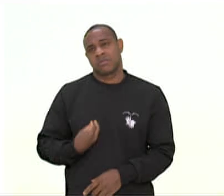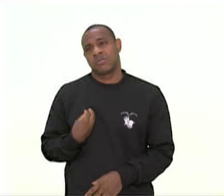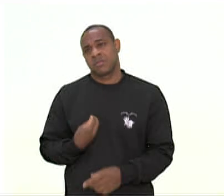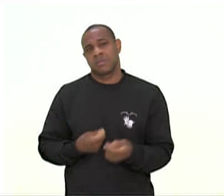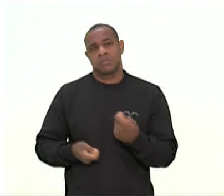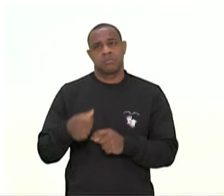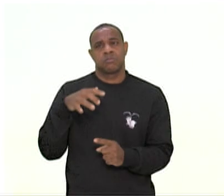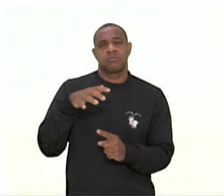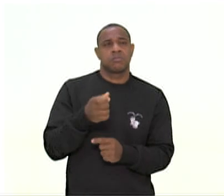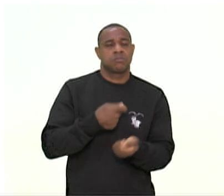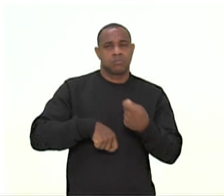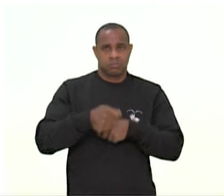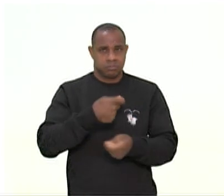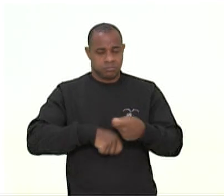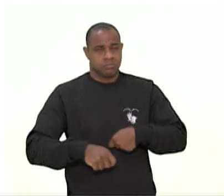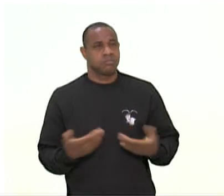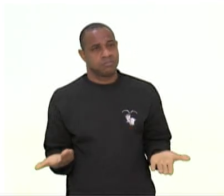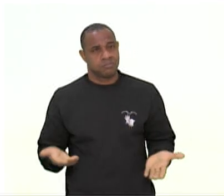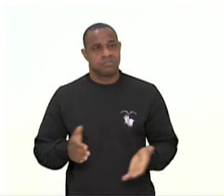Deus guarde.